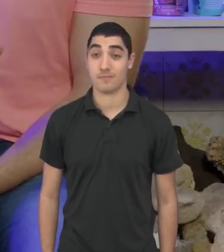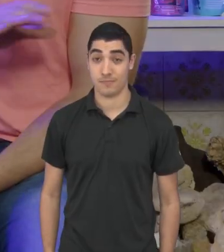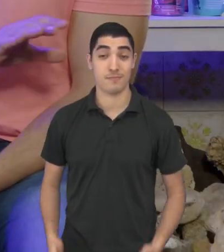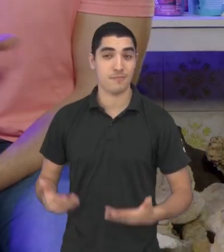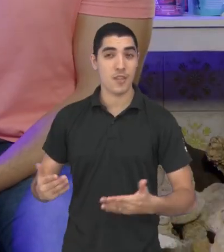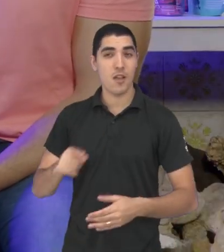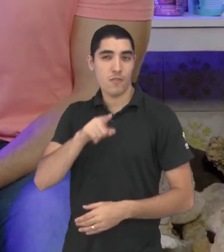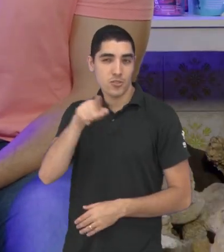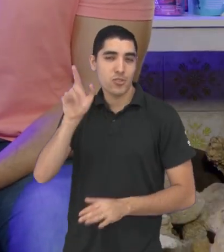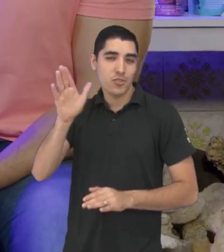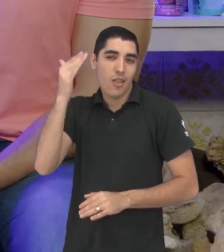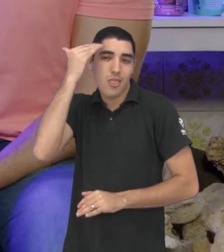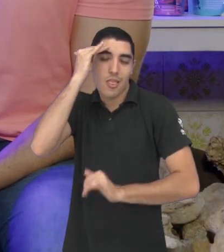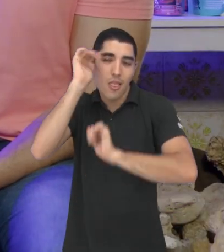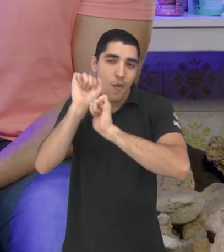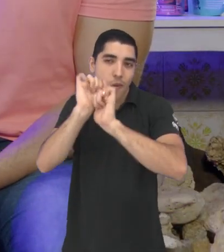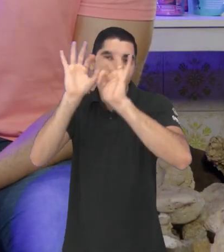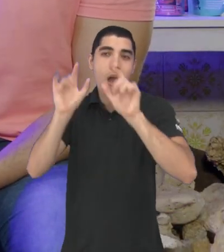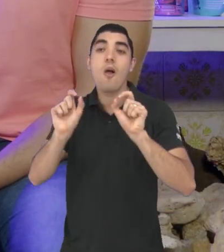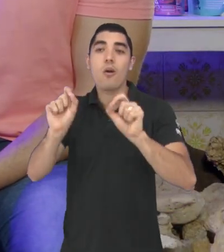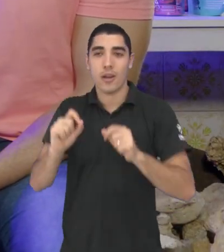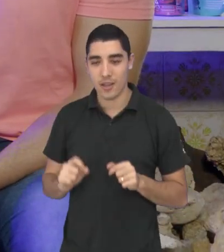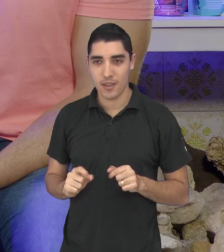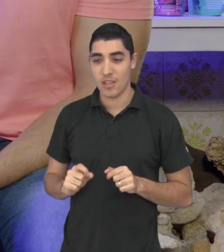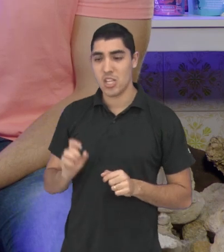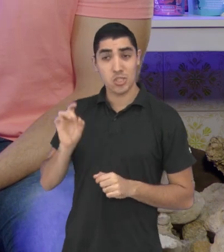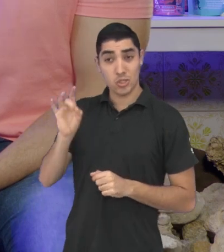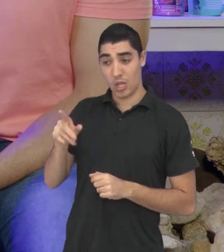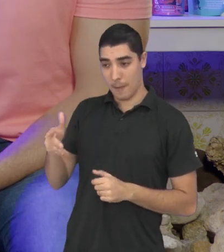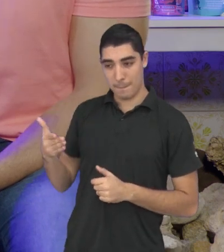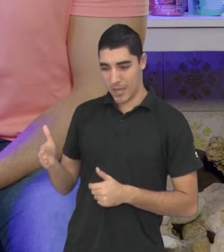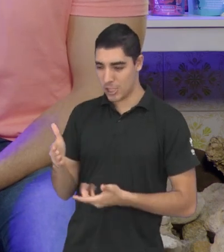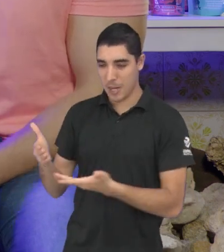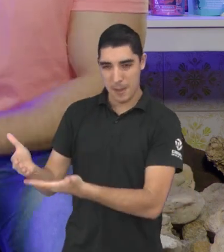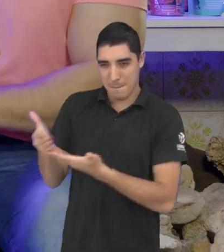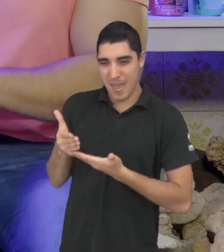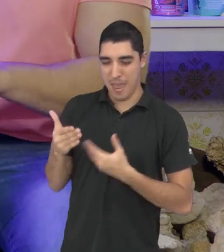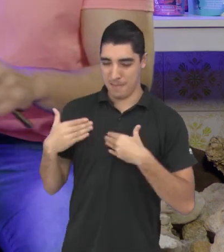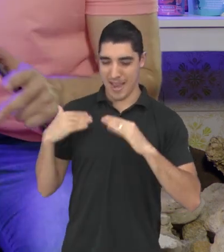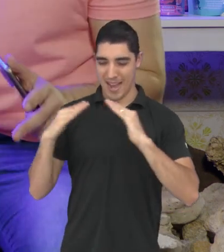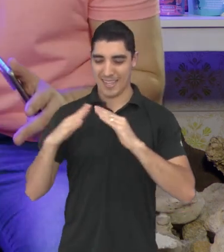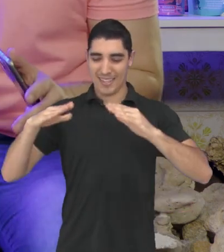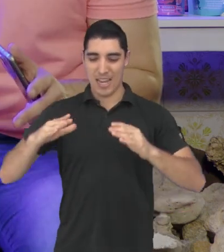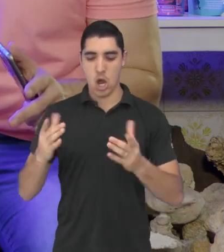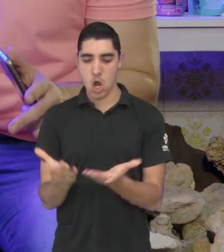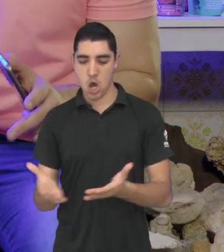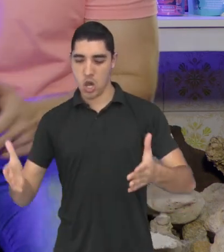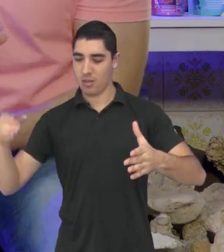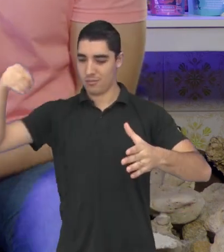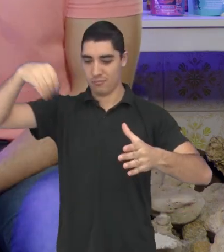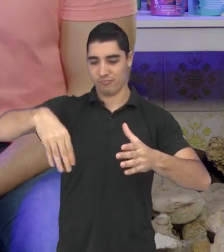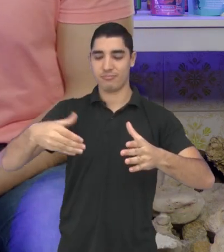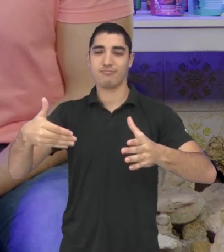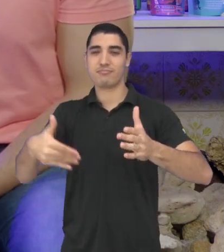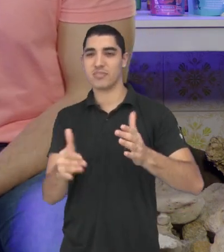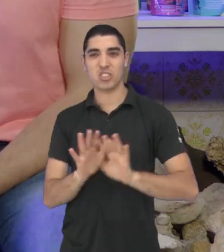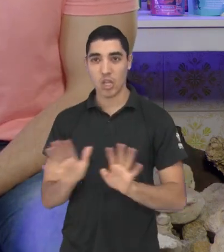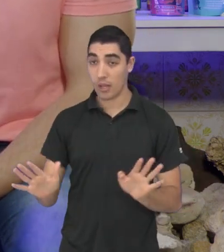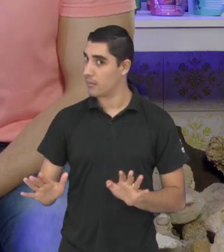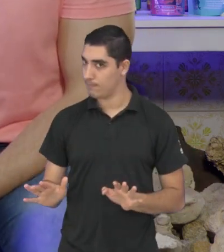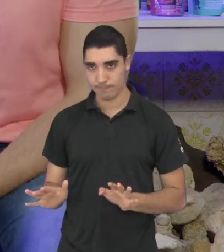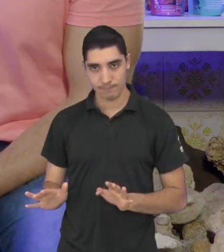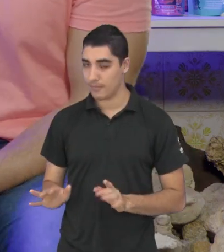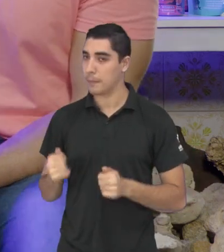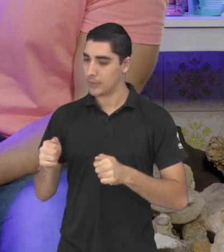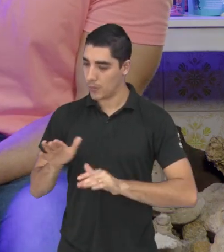Essa altura certamente você já entendeu, né? Não é só levar alguns peixes para sua casa, colocar em qualquer recipiente com água e pronto. Tem que ter